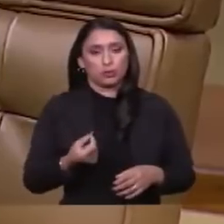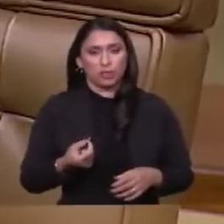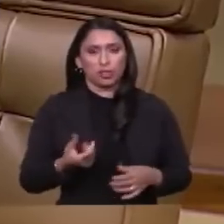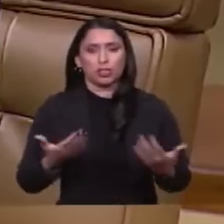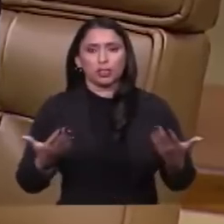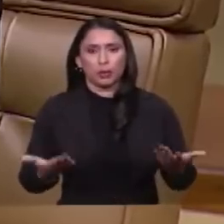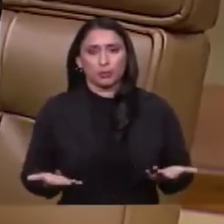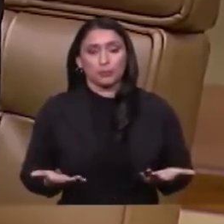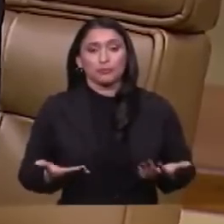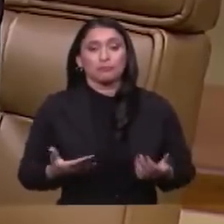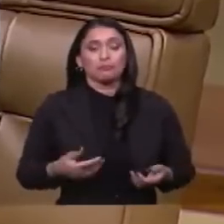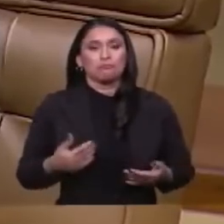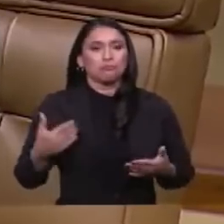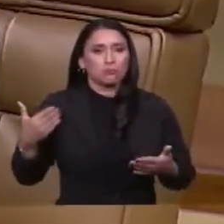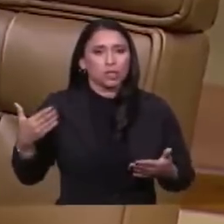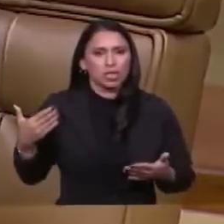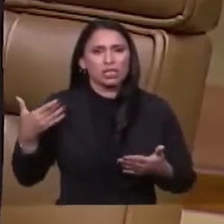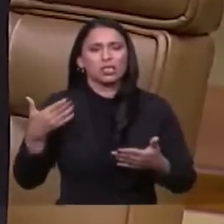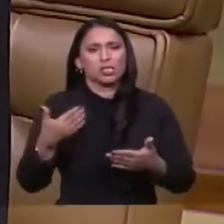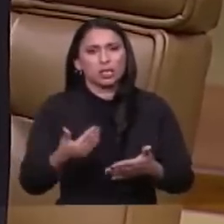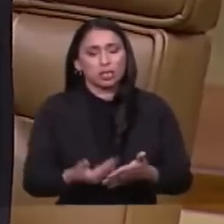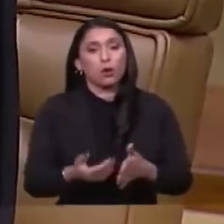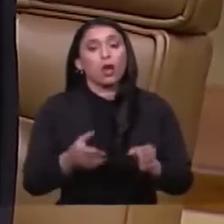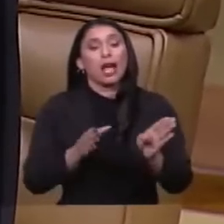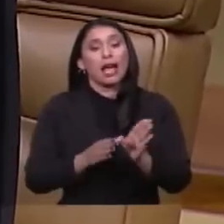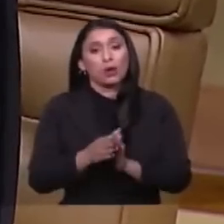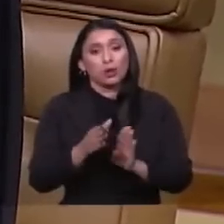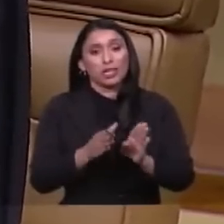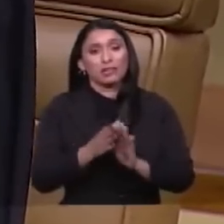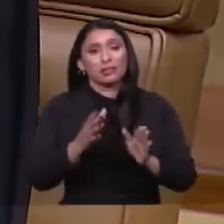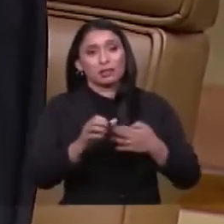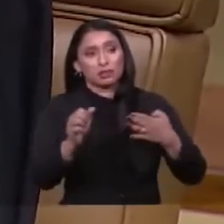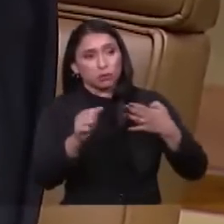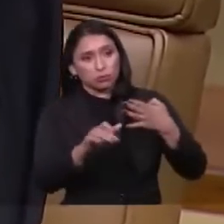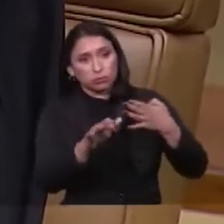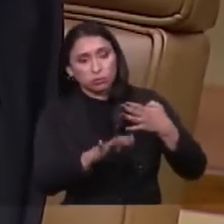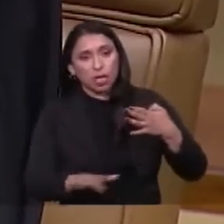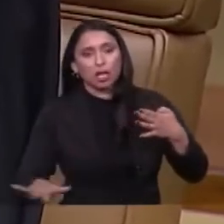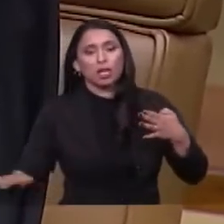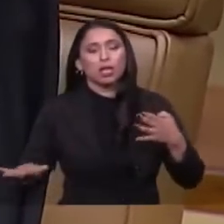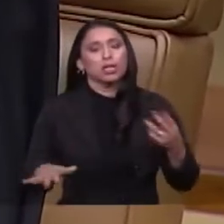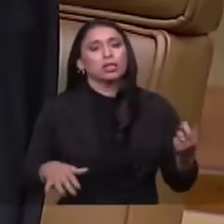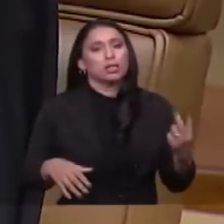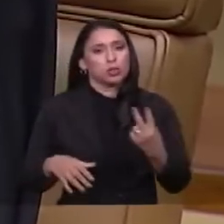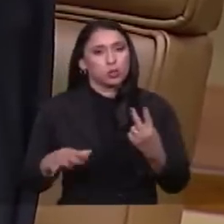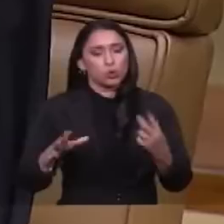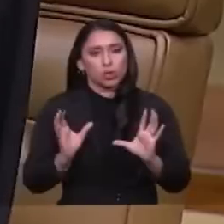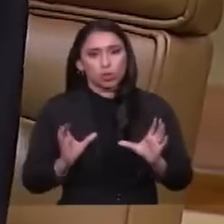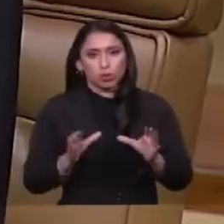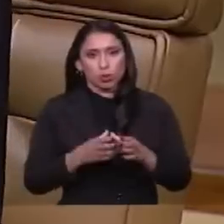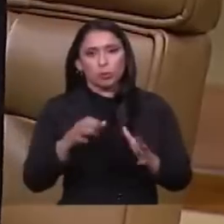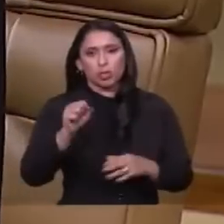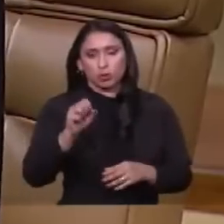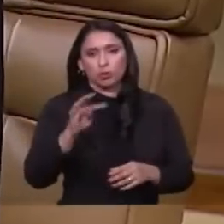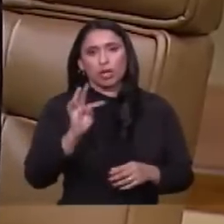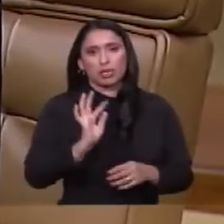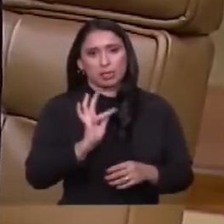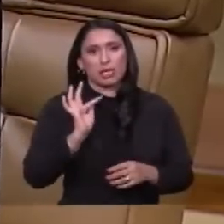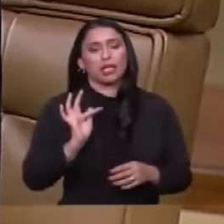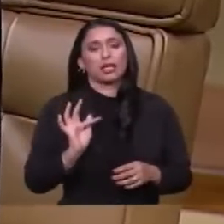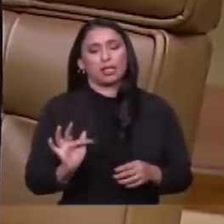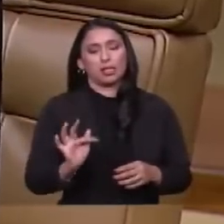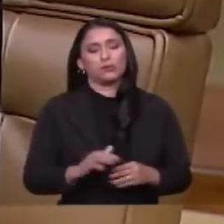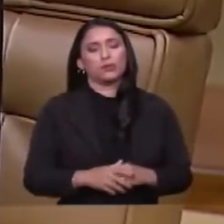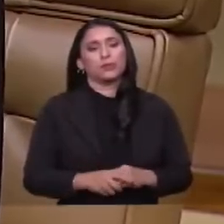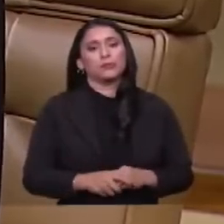Ou seja, desde então, a orientação jurisprudencial adotada por ambas as turmas deste Supremo